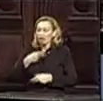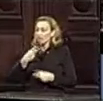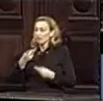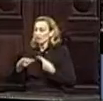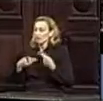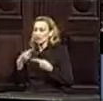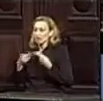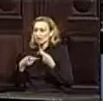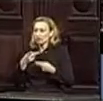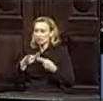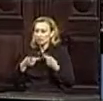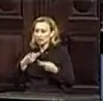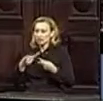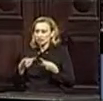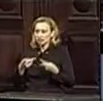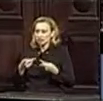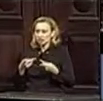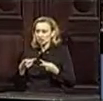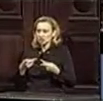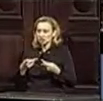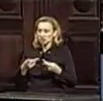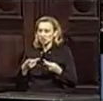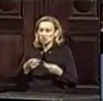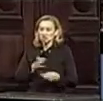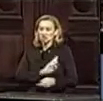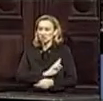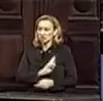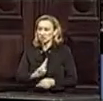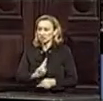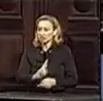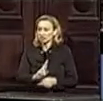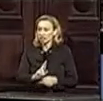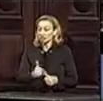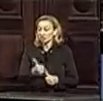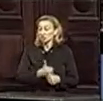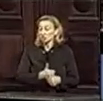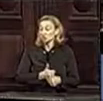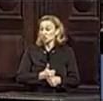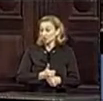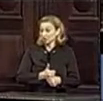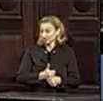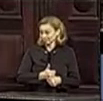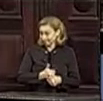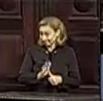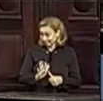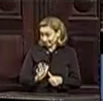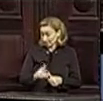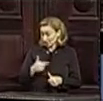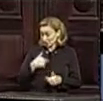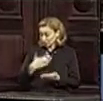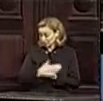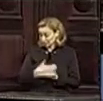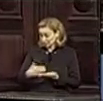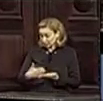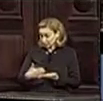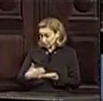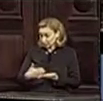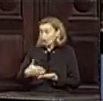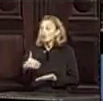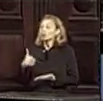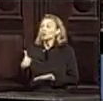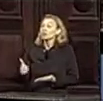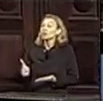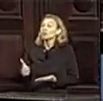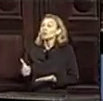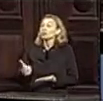fuga de suas responsabilidades. Eu vou começar, senhora presidente, pelo ministro